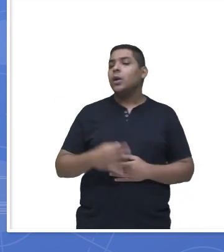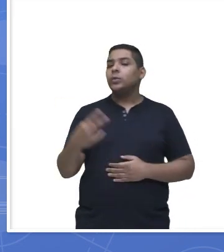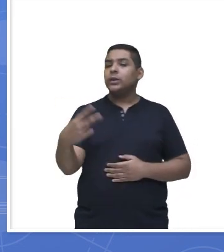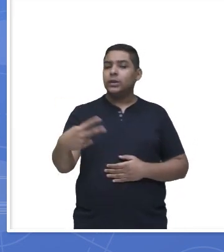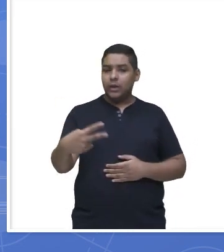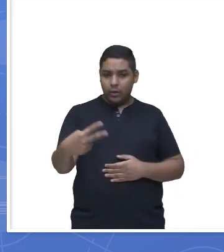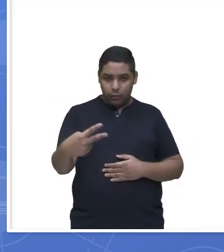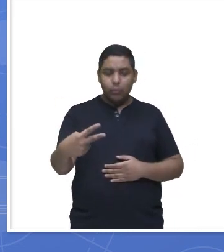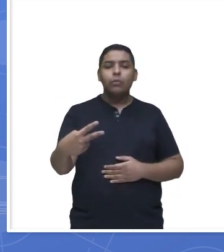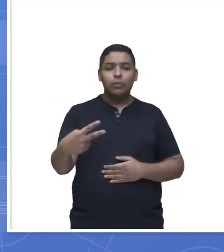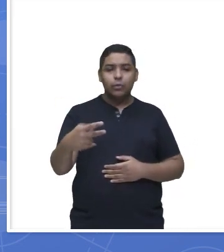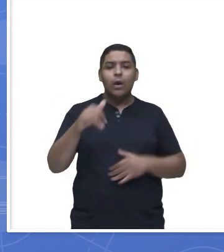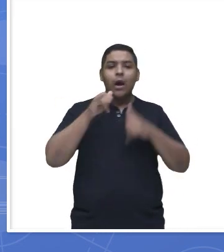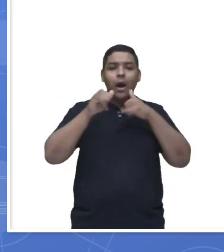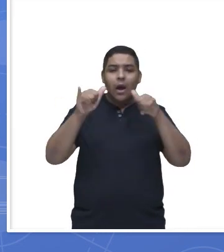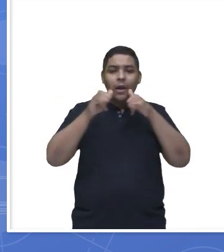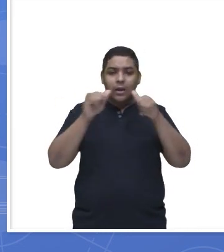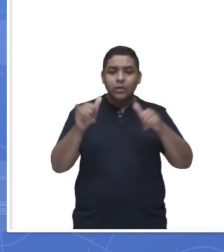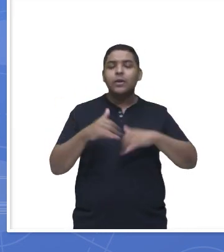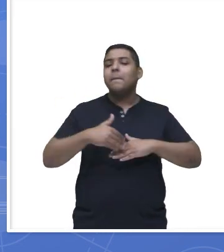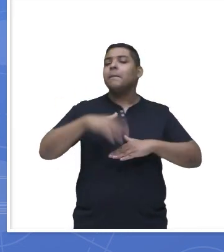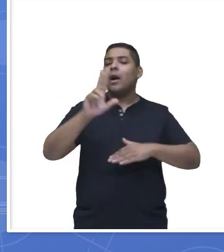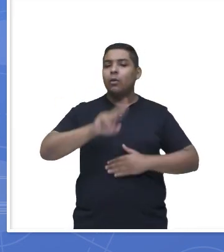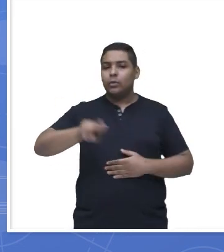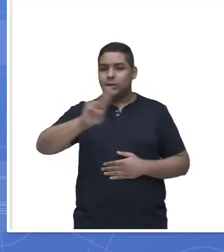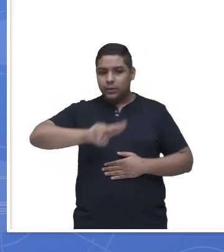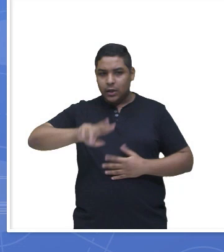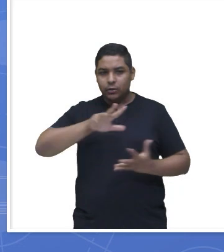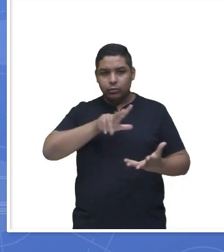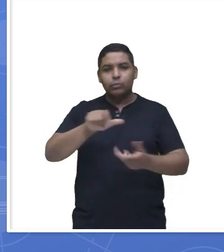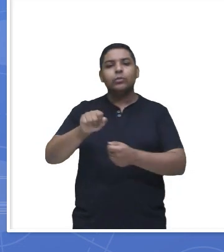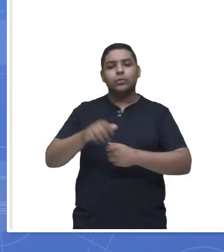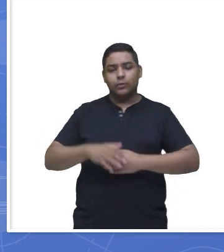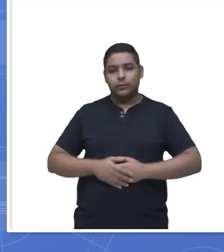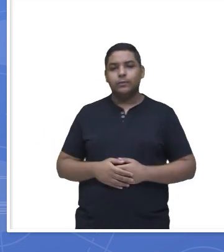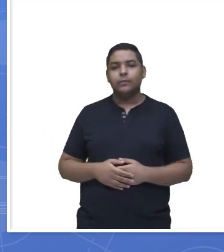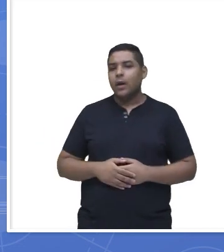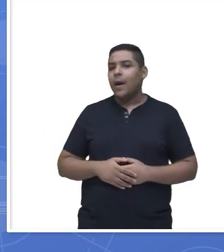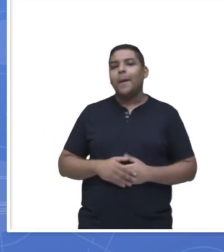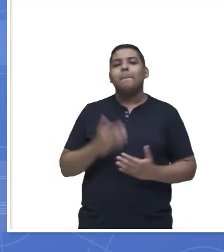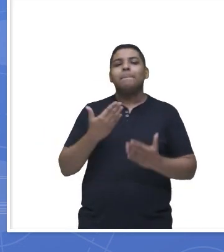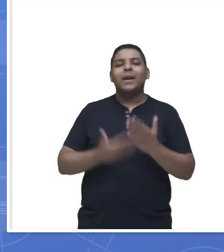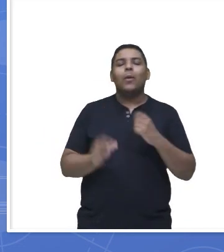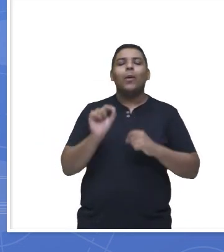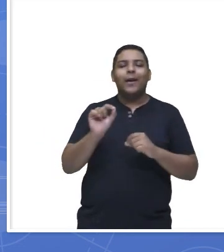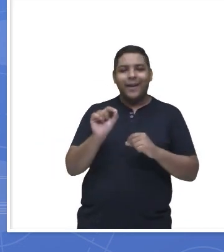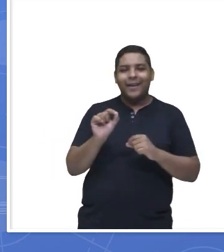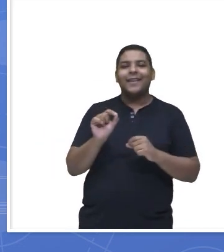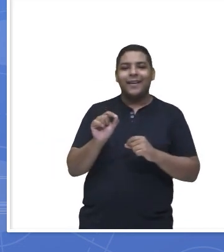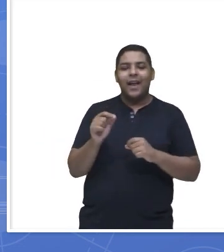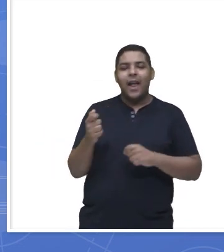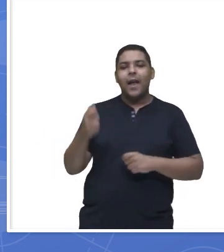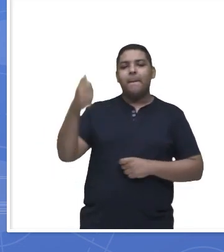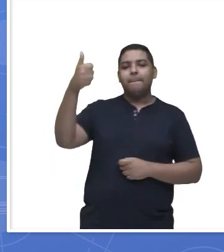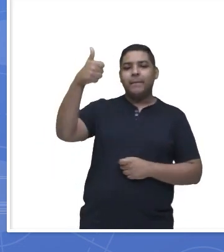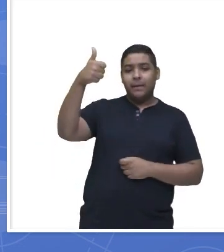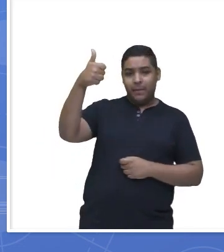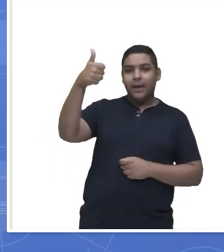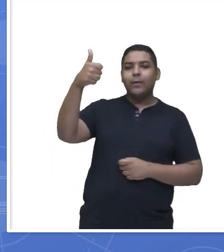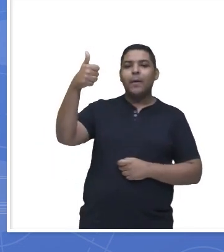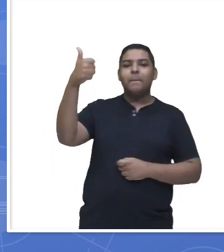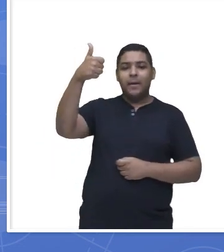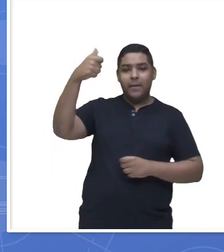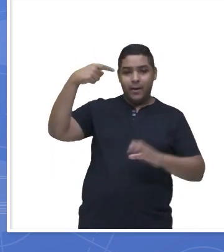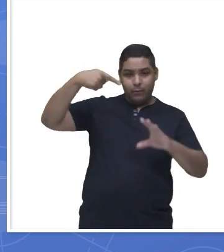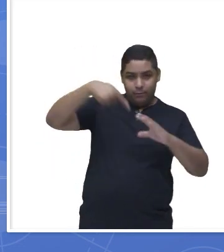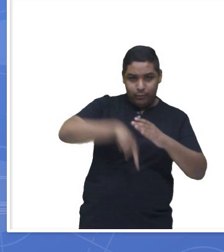de energia mais utilizada no mundo. Só perde apenas para o petróleo. Então, o carvão é a segunda. Isso porque o carvão